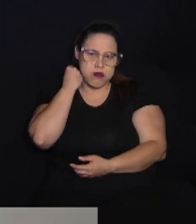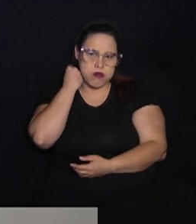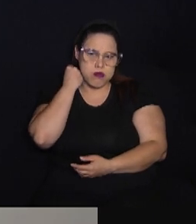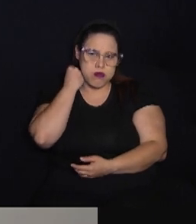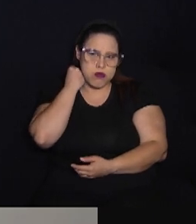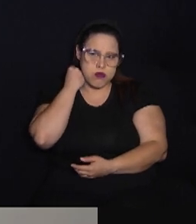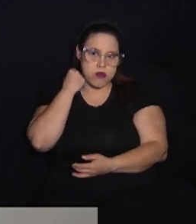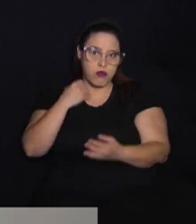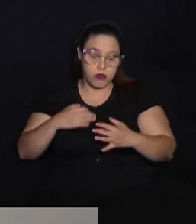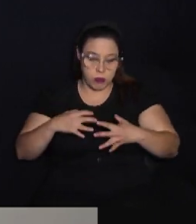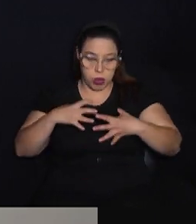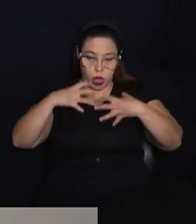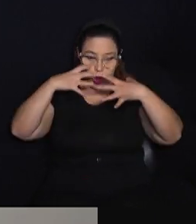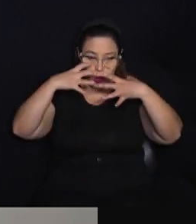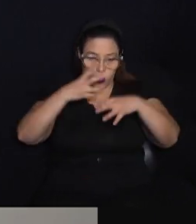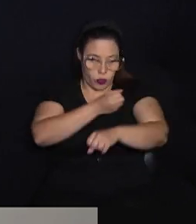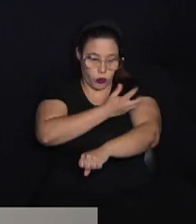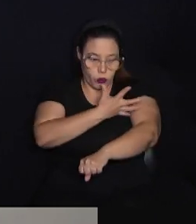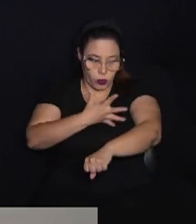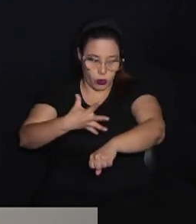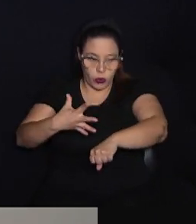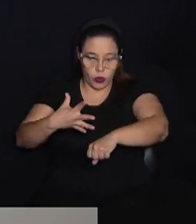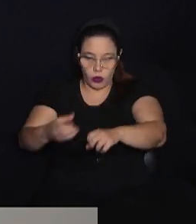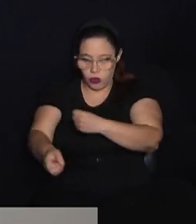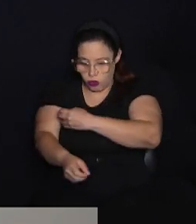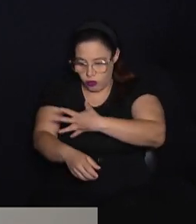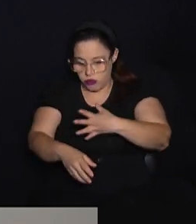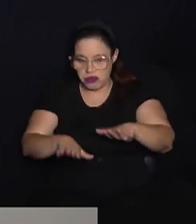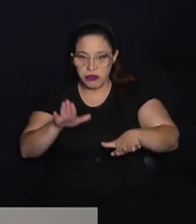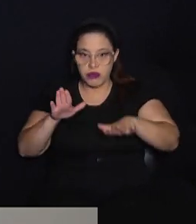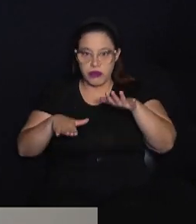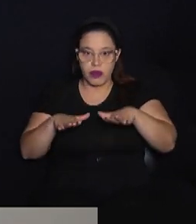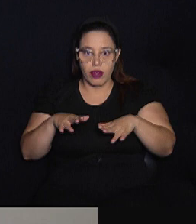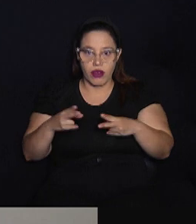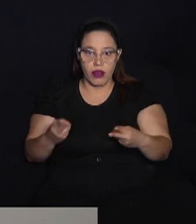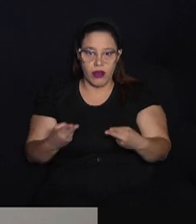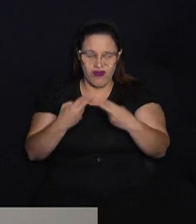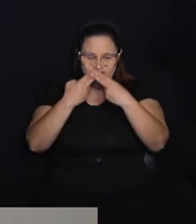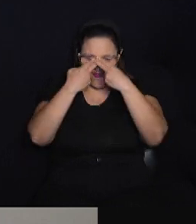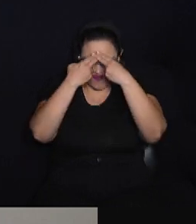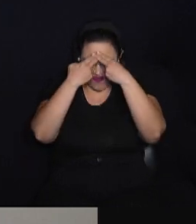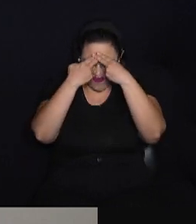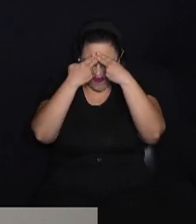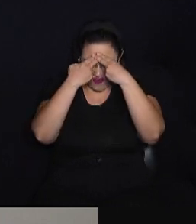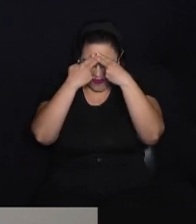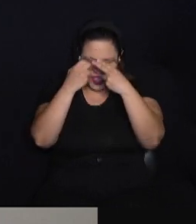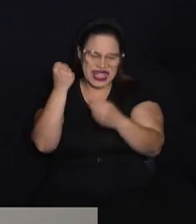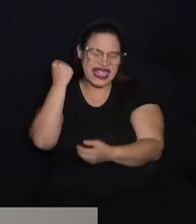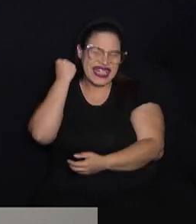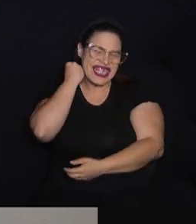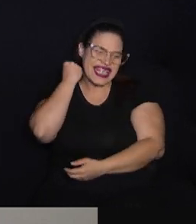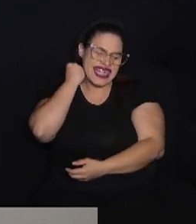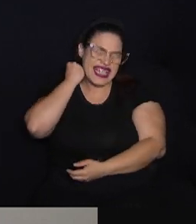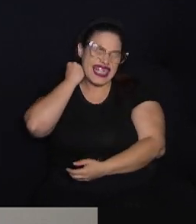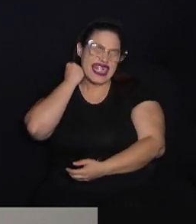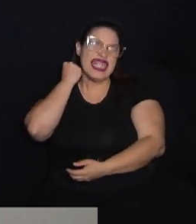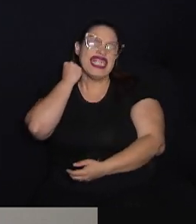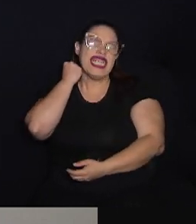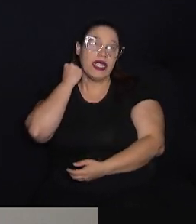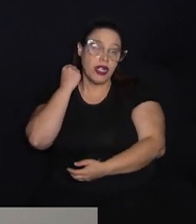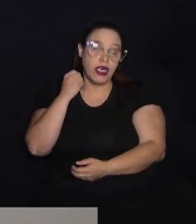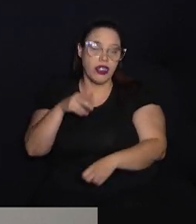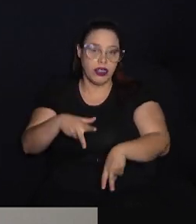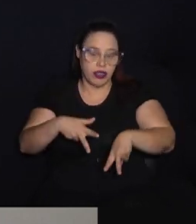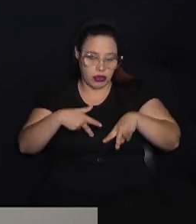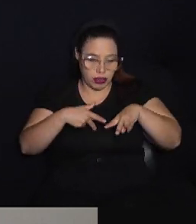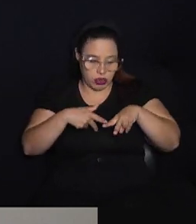os quadros do aparecimento do vitiligo. Então, às vezes, após um evento traumático, um estresse muito grande, um paciente abre